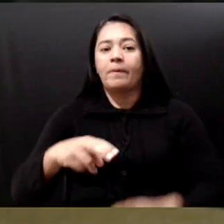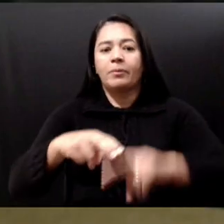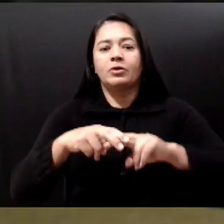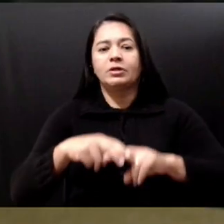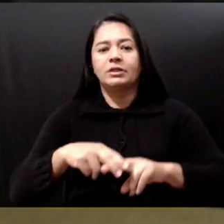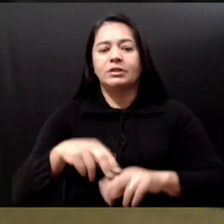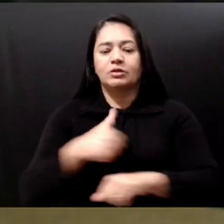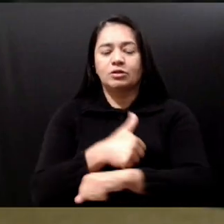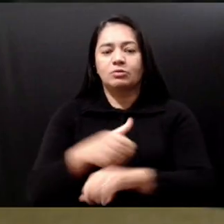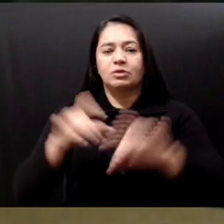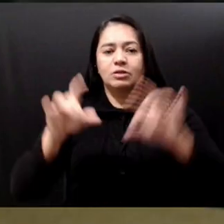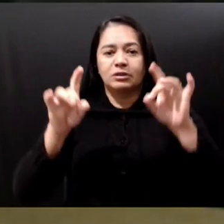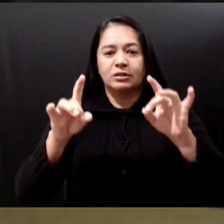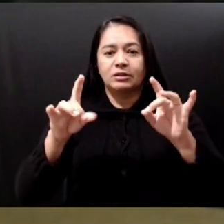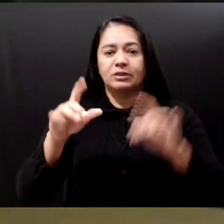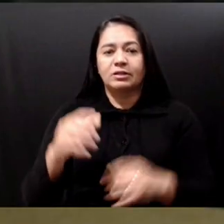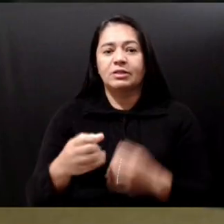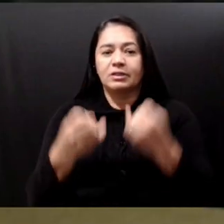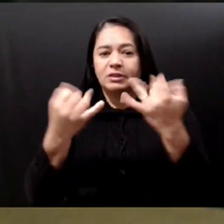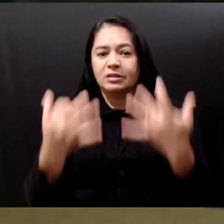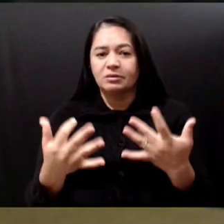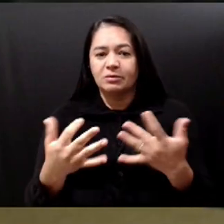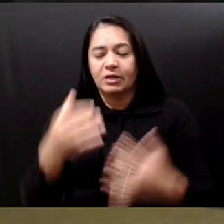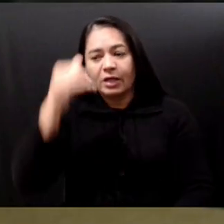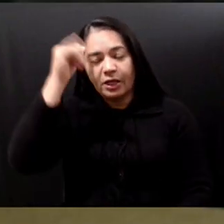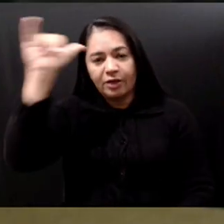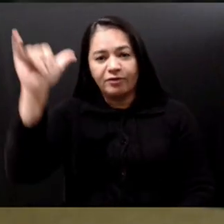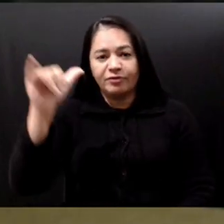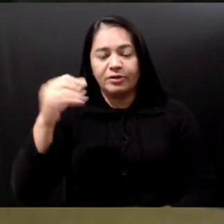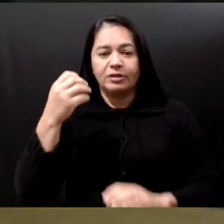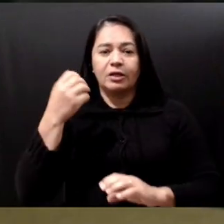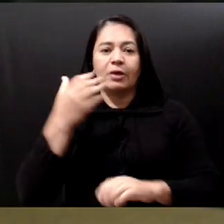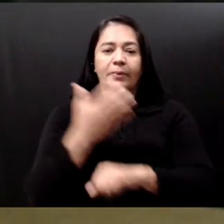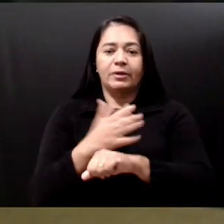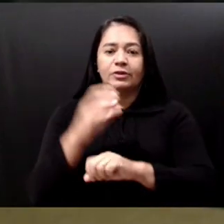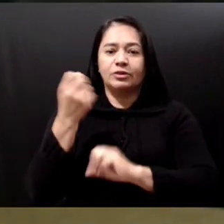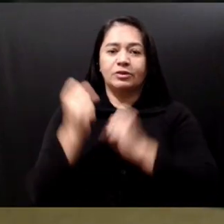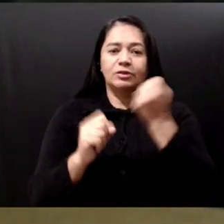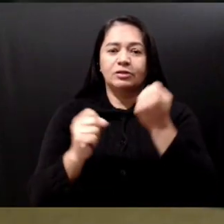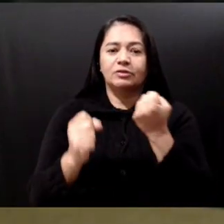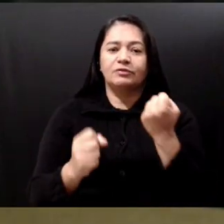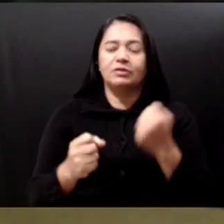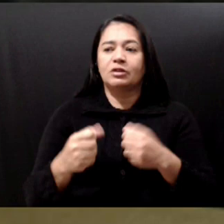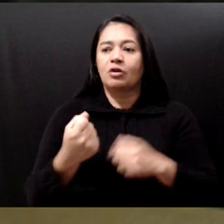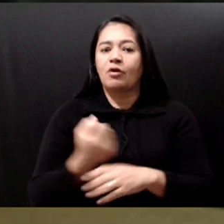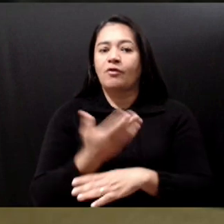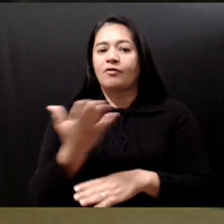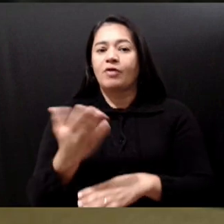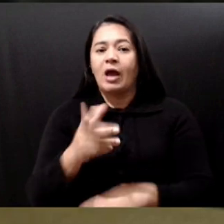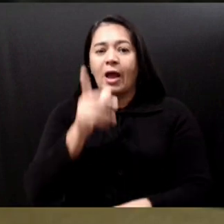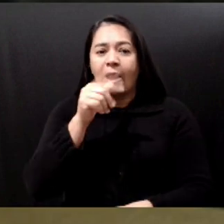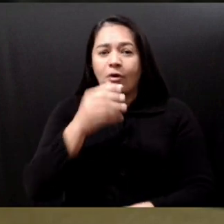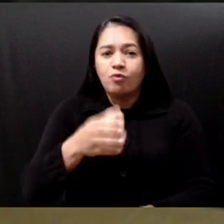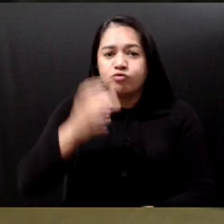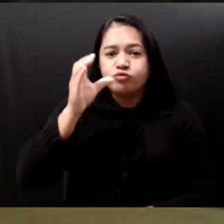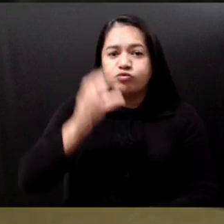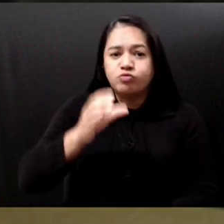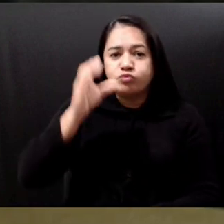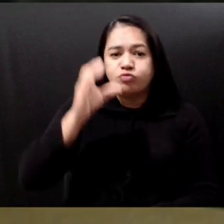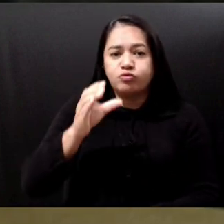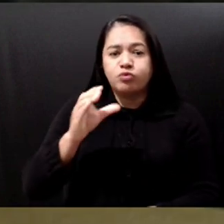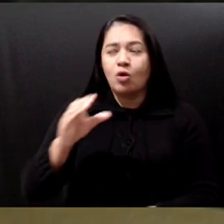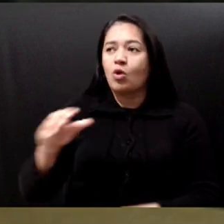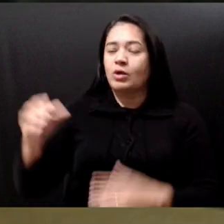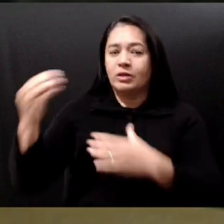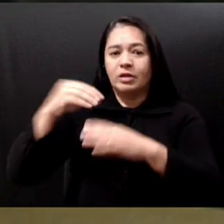ao ar livre entre 10 da manhã e 4 da tarde, beber muita água, umidificar os ambientes e se proteger do